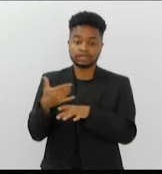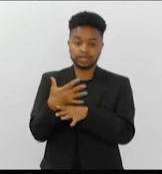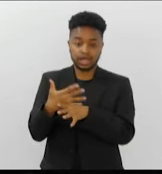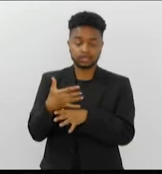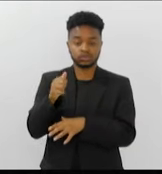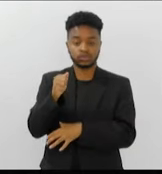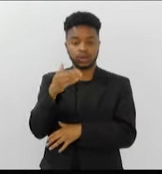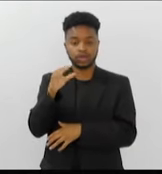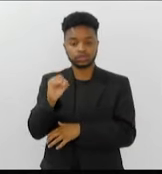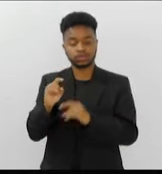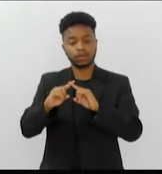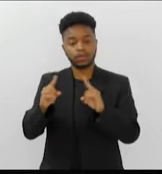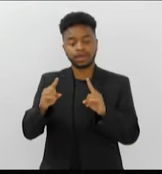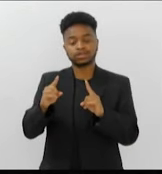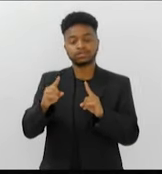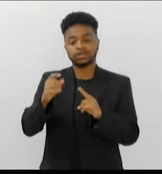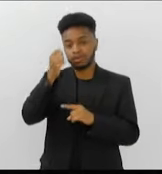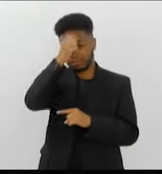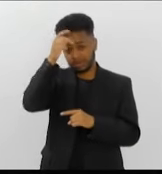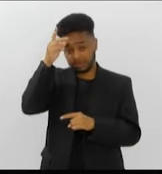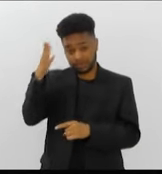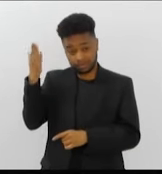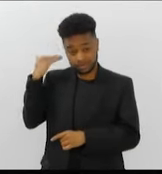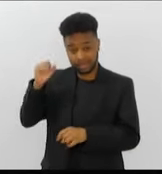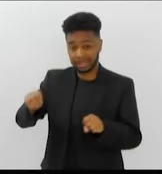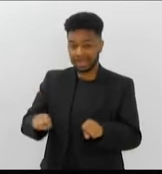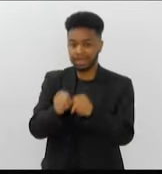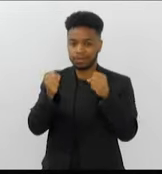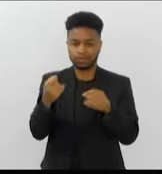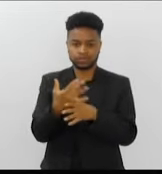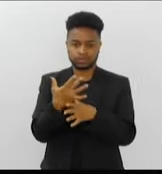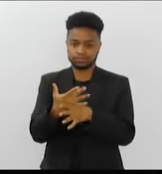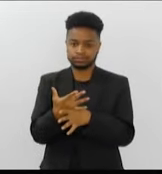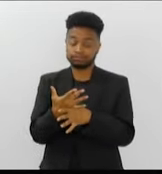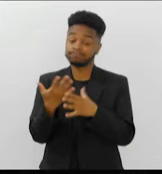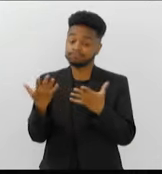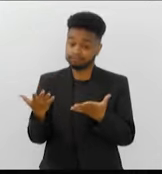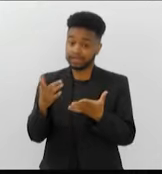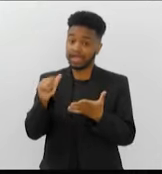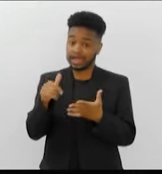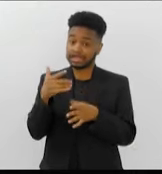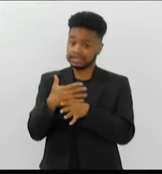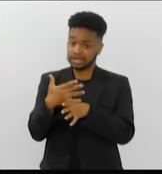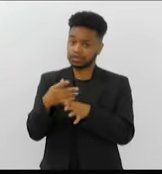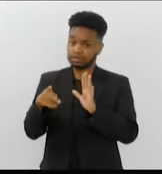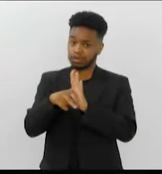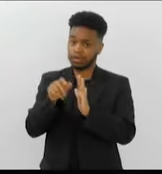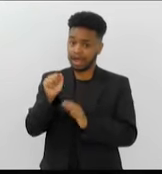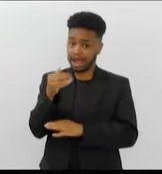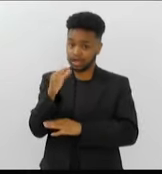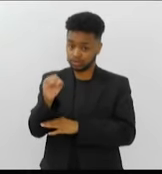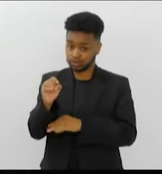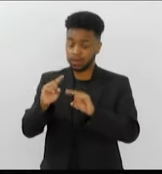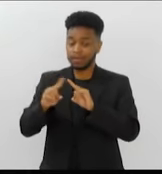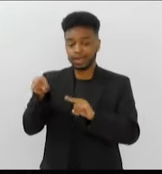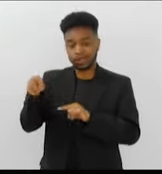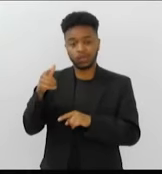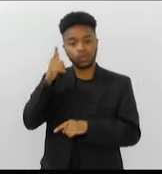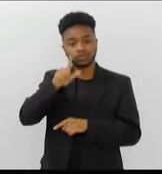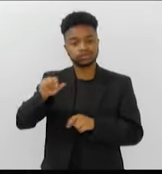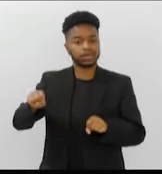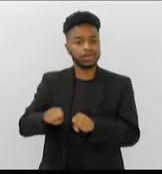o prefeito anterior quebrou a cidade, mesmo sendo a do Aço. E o prefeito